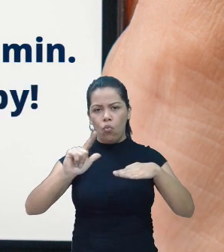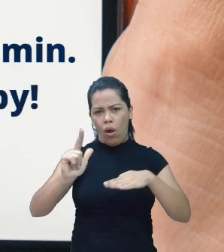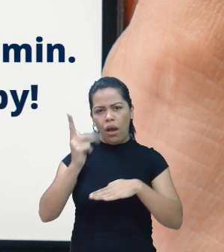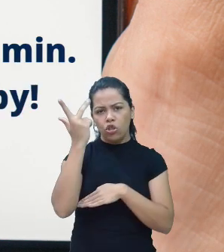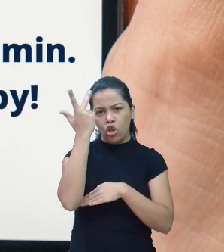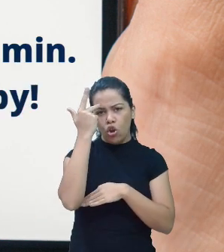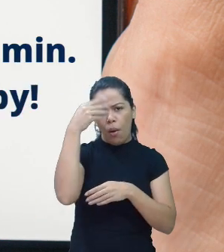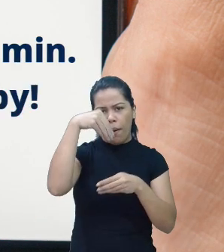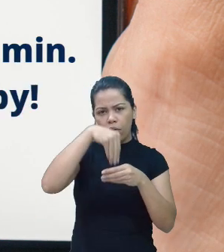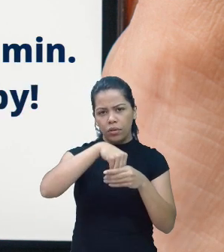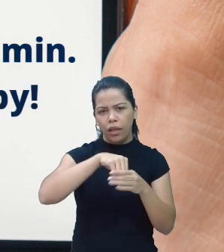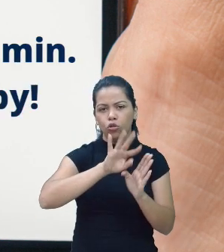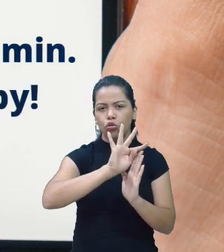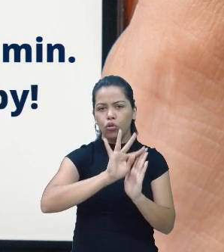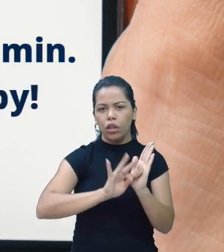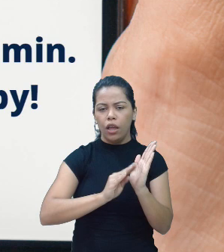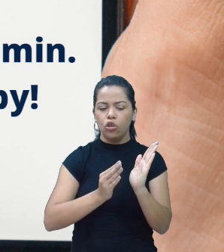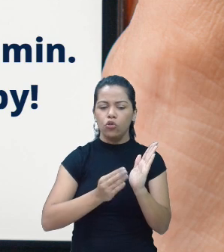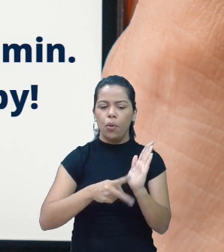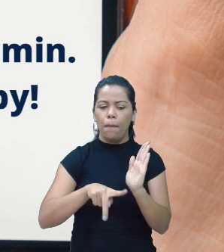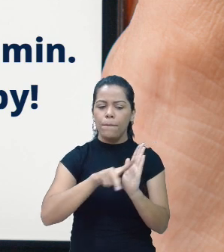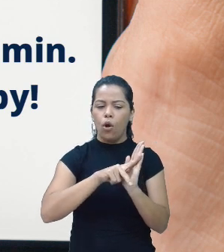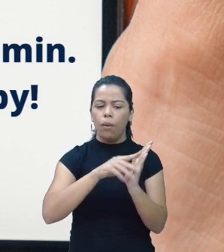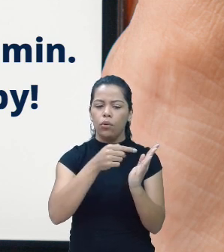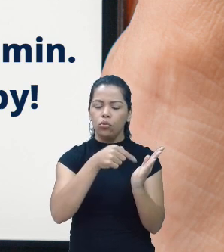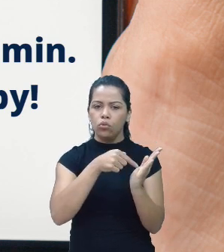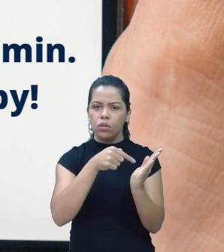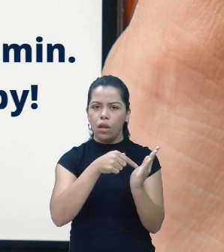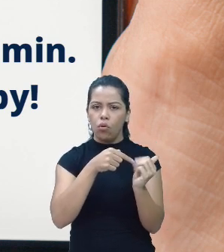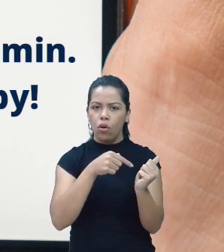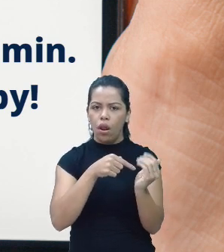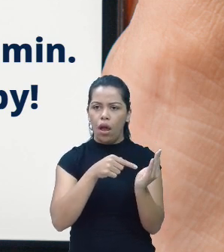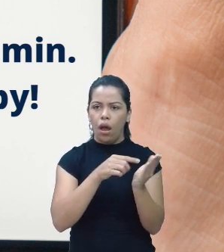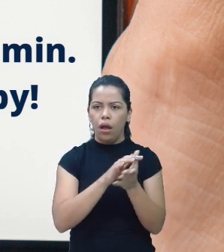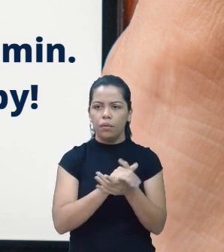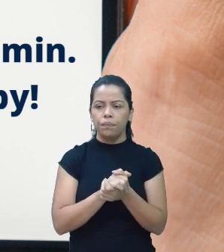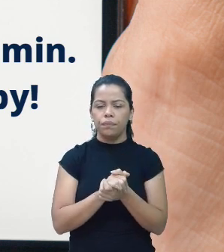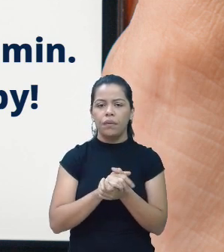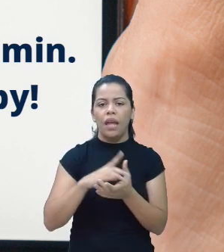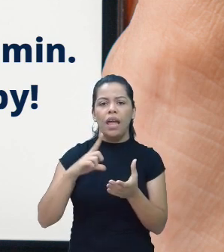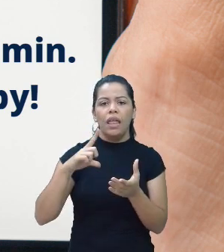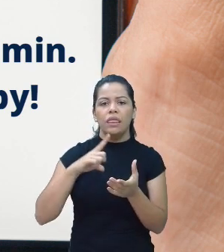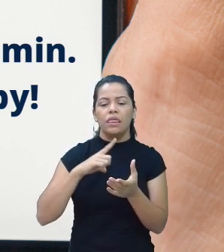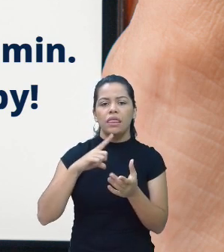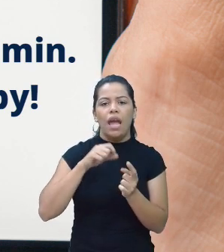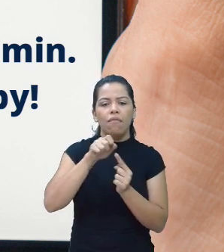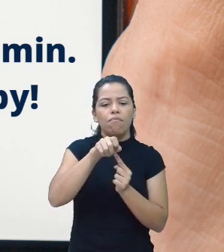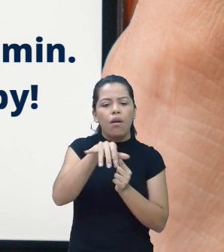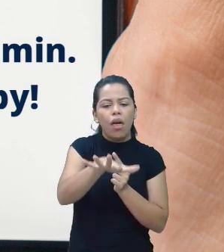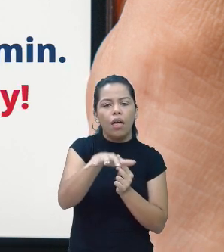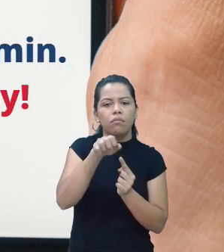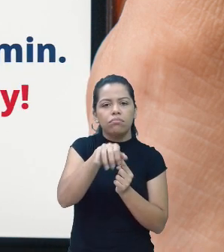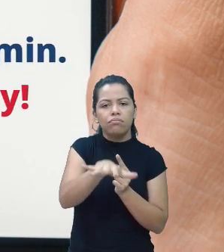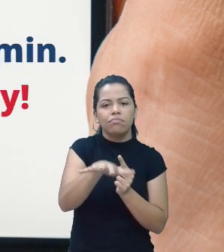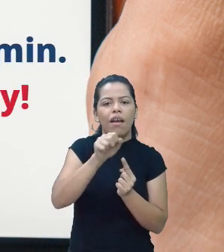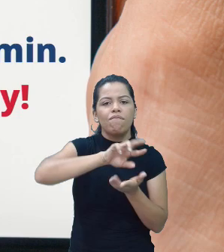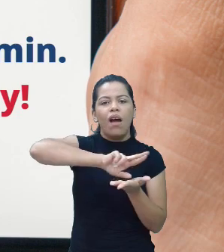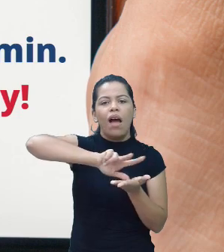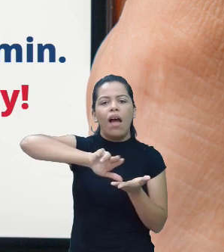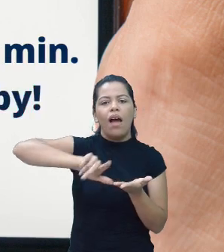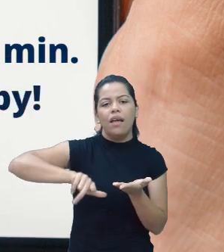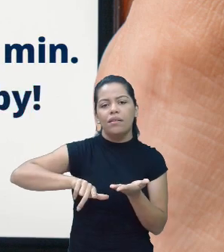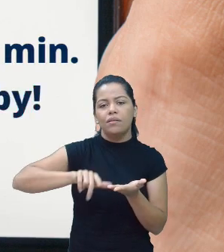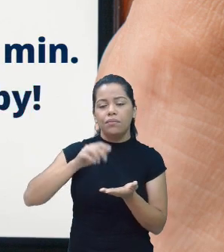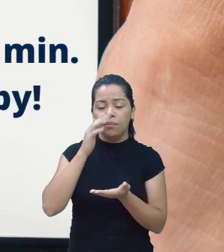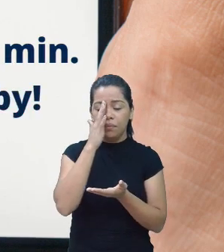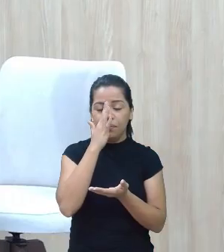Próxima característica. Internet slangs, ou seja, gírias, que é slangs, de internet. Só ver uma coisa aqui,